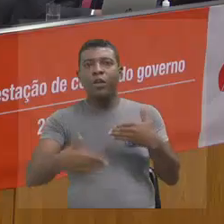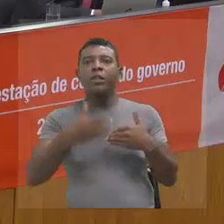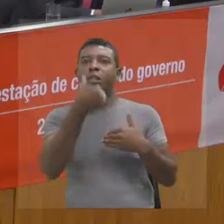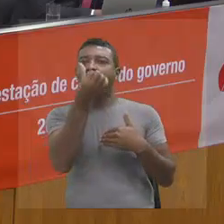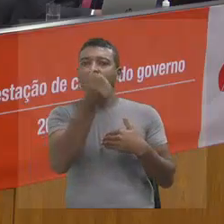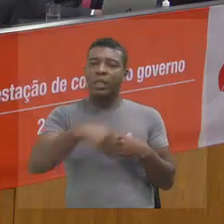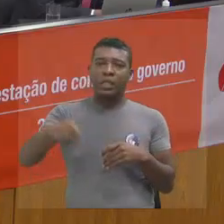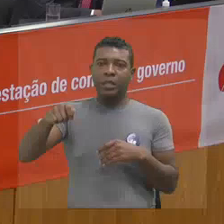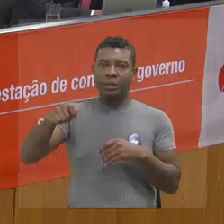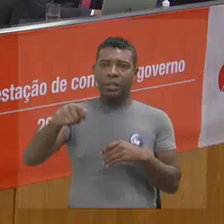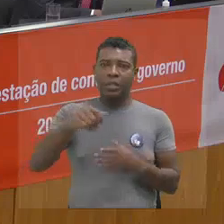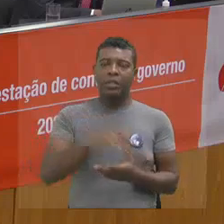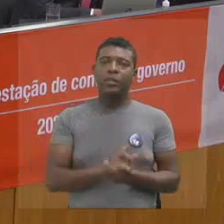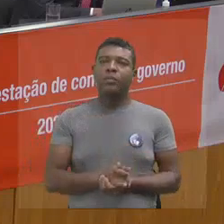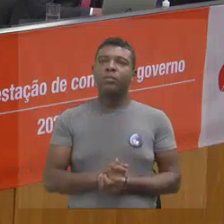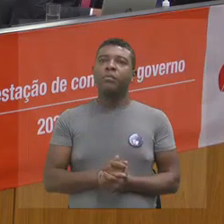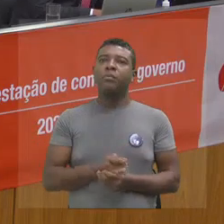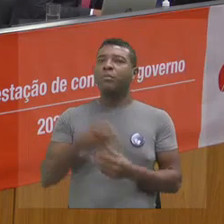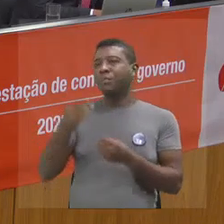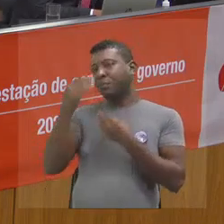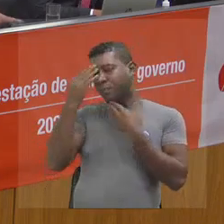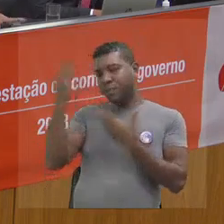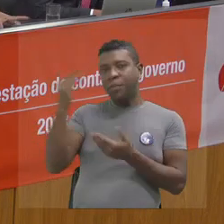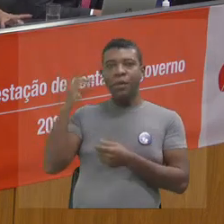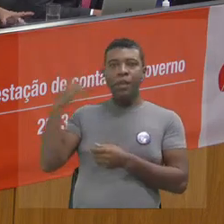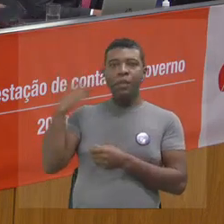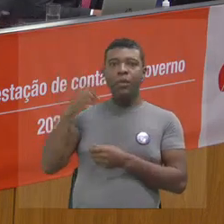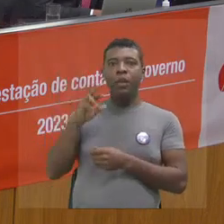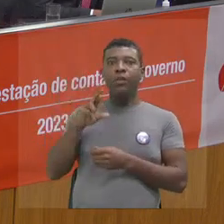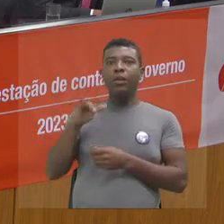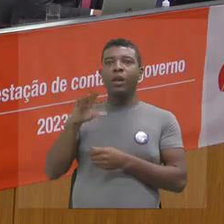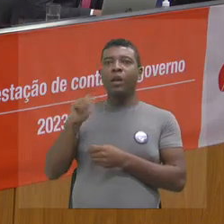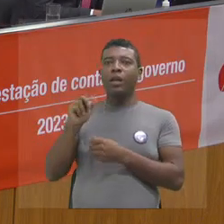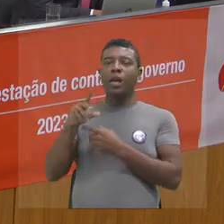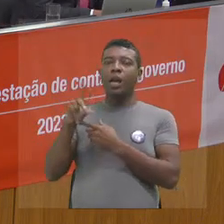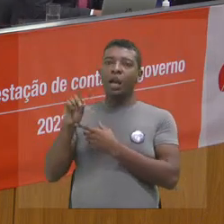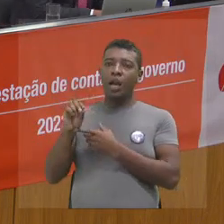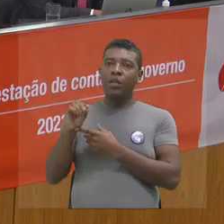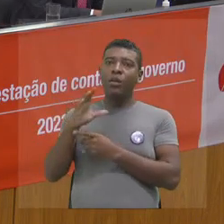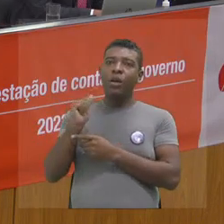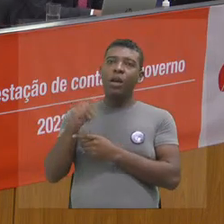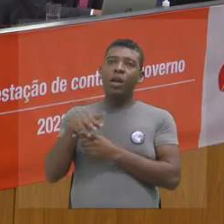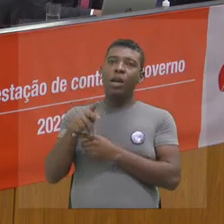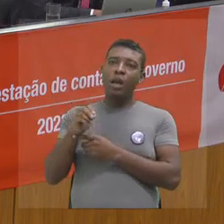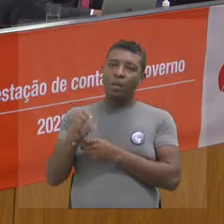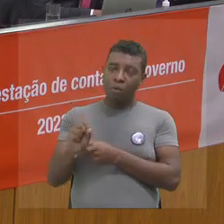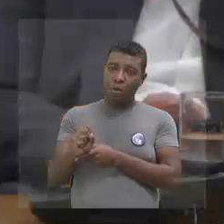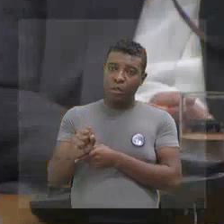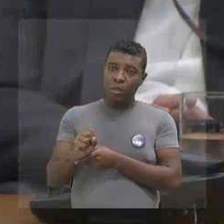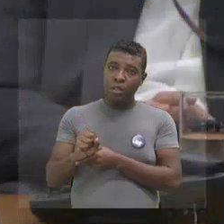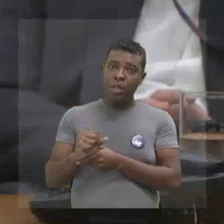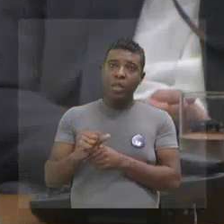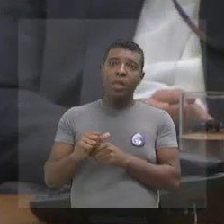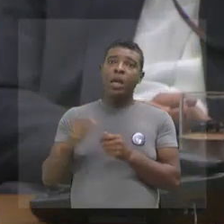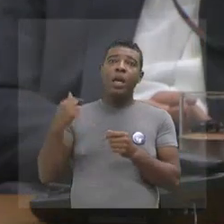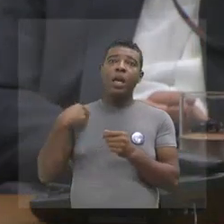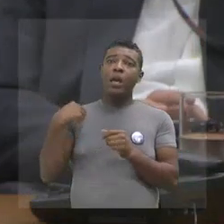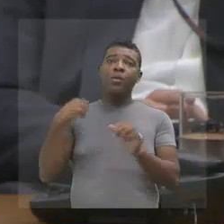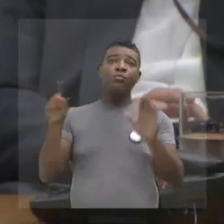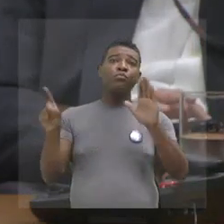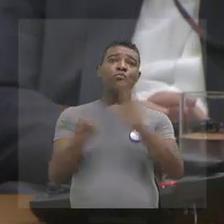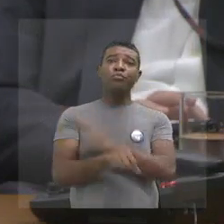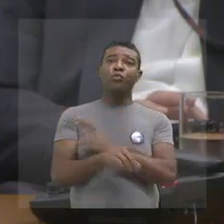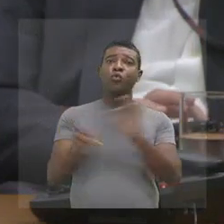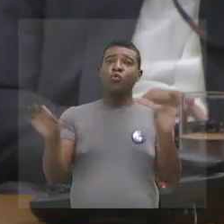muito obrigado ao Deputado Campos e a gente partindo agora para o encerramento eu não vou fazer nenhuma pergunta